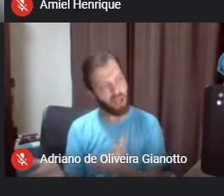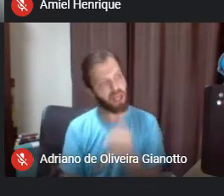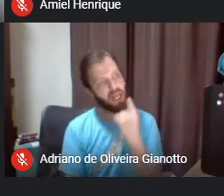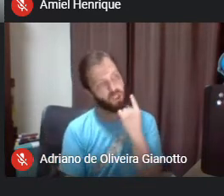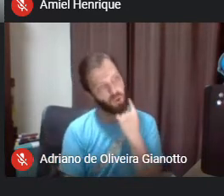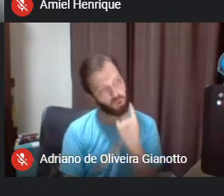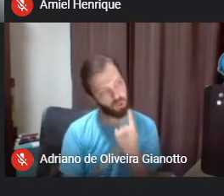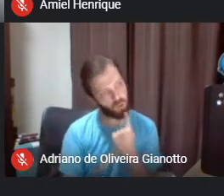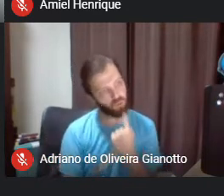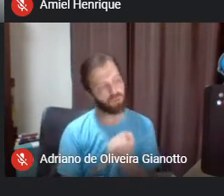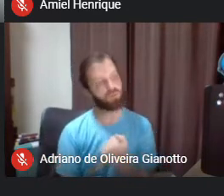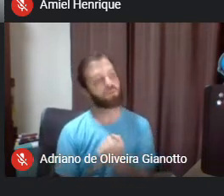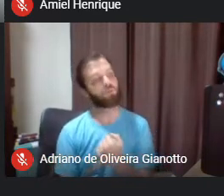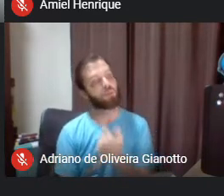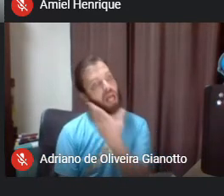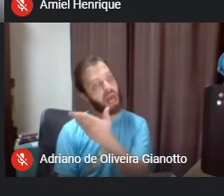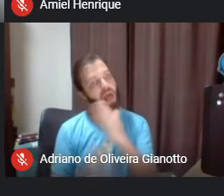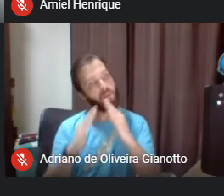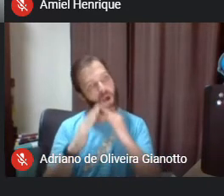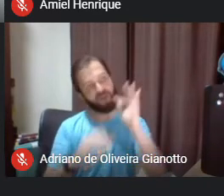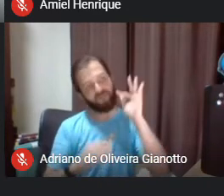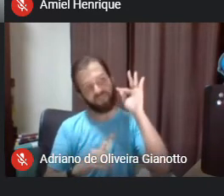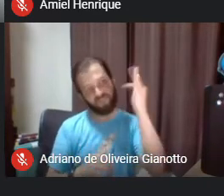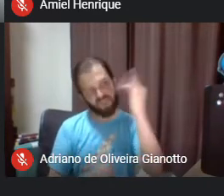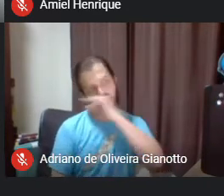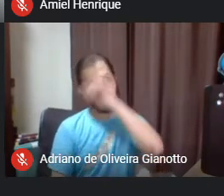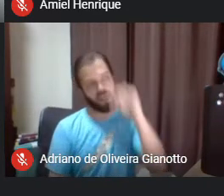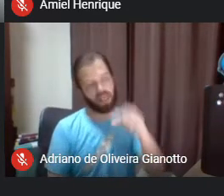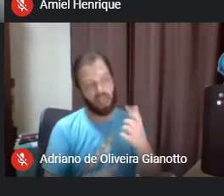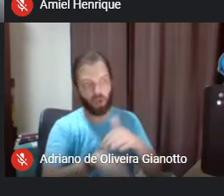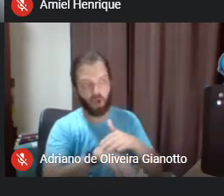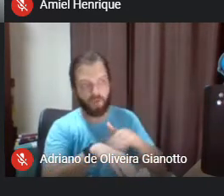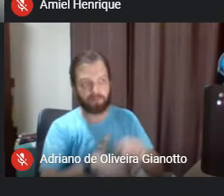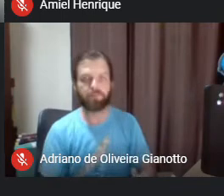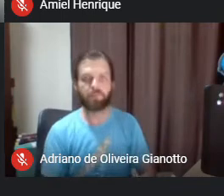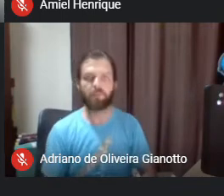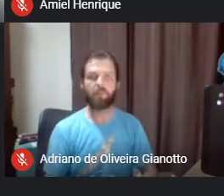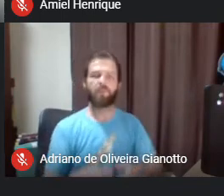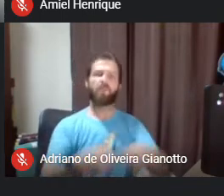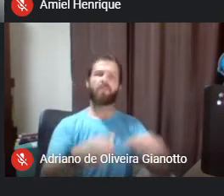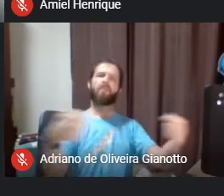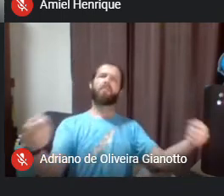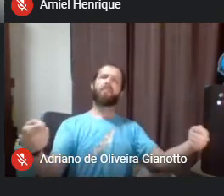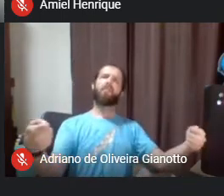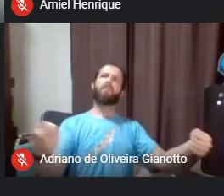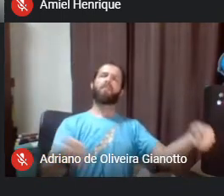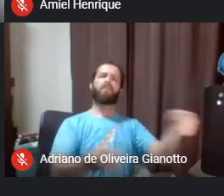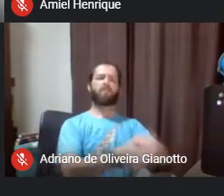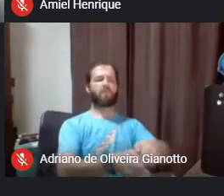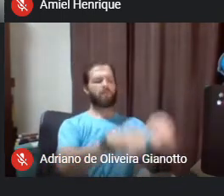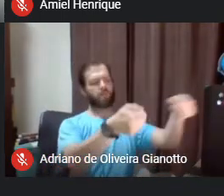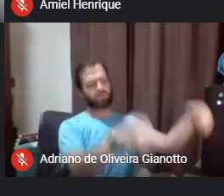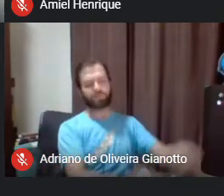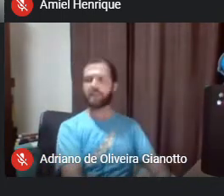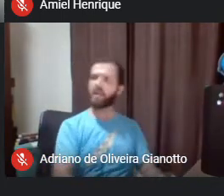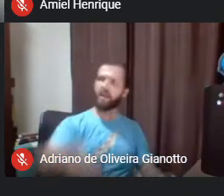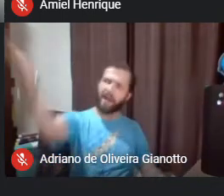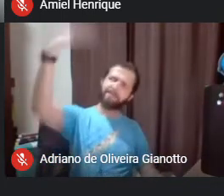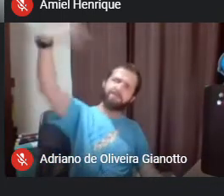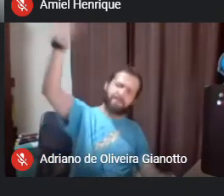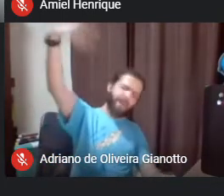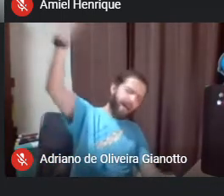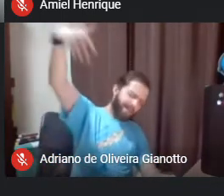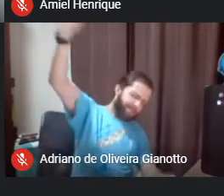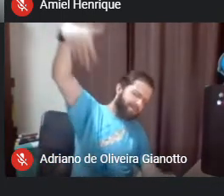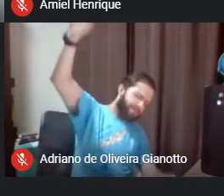Aí o empregado falou, olha, ele é uma pessoa surda, veio da França, quer conversar com